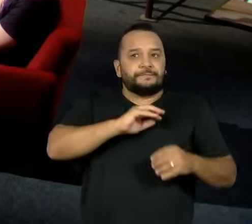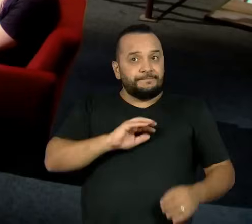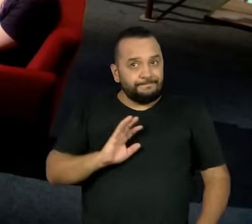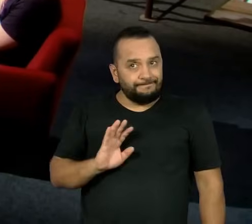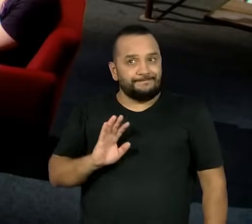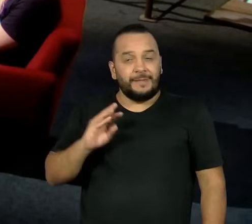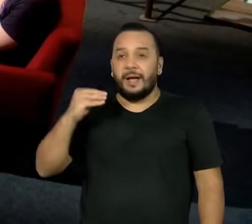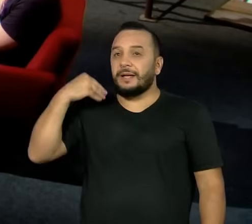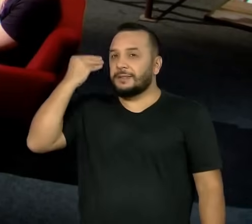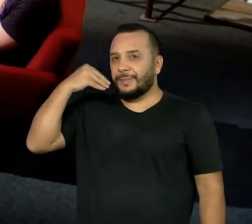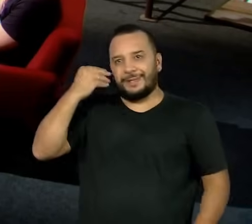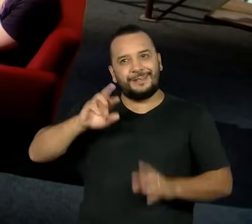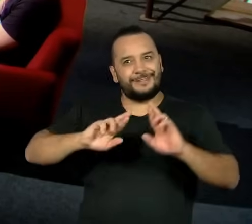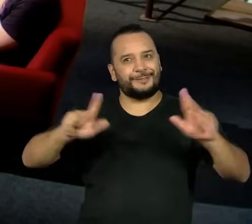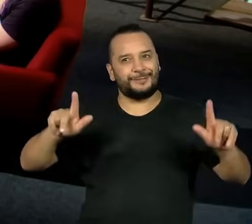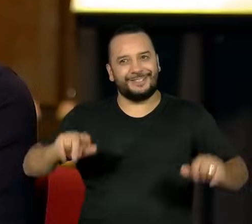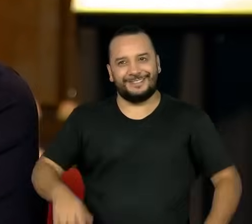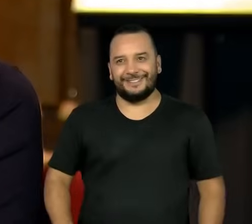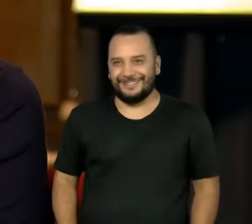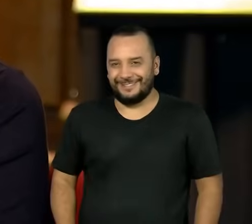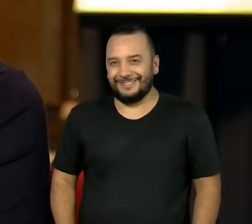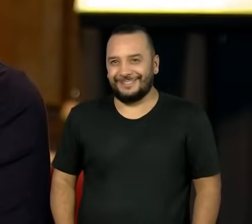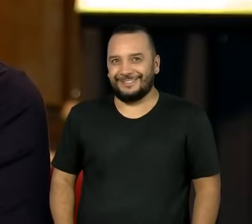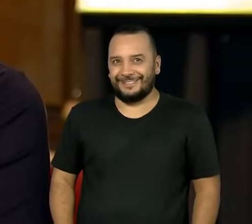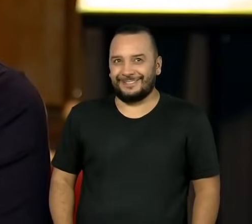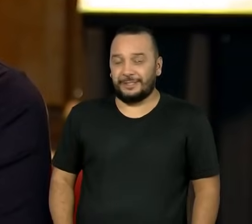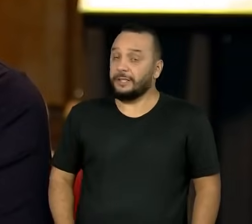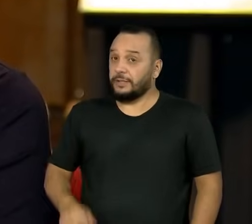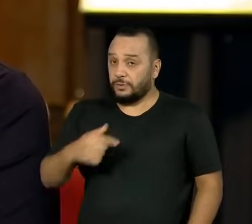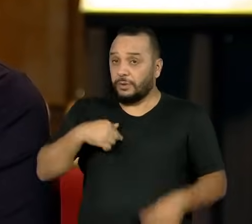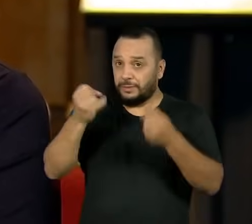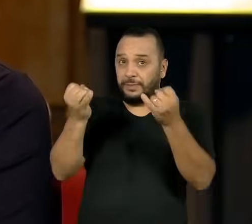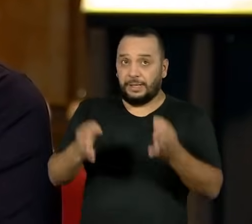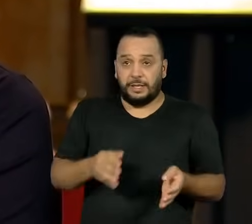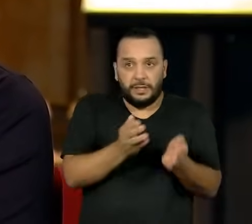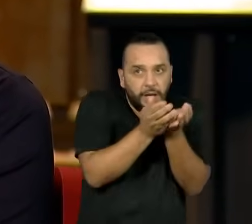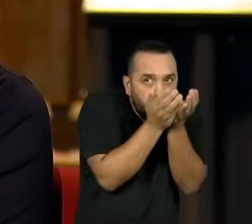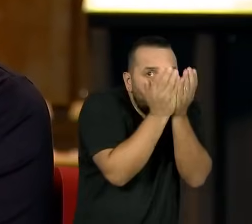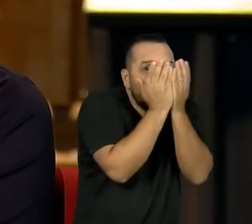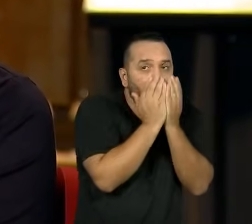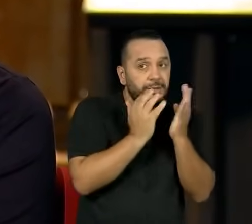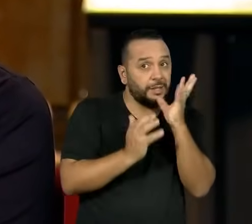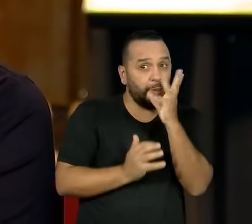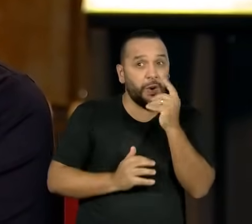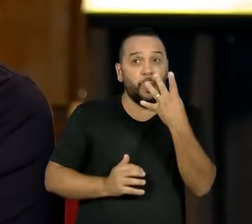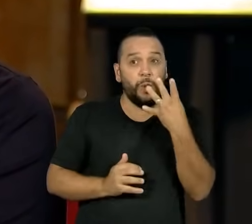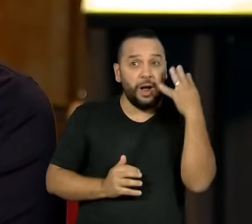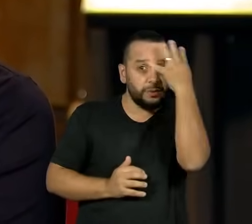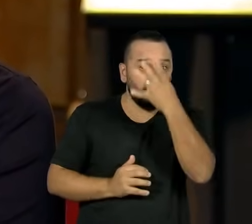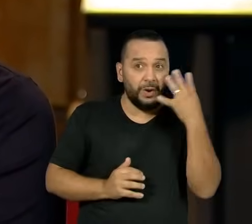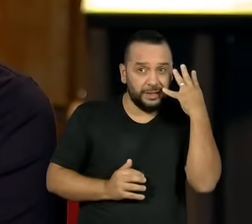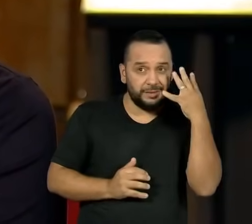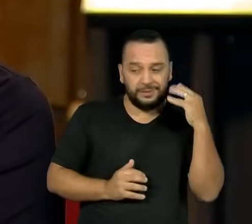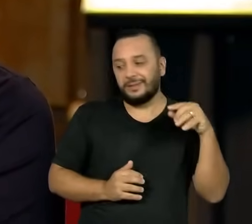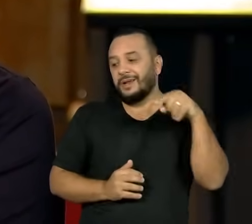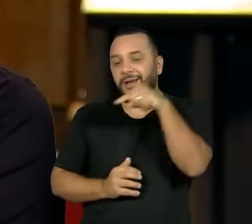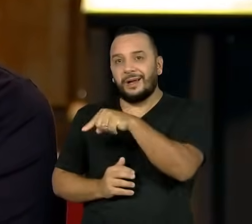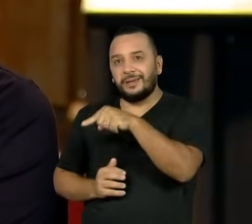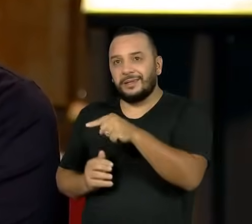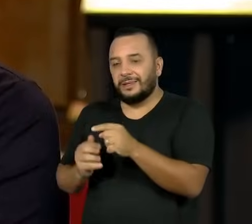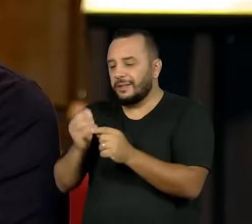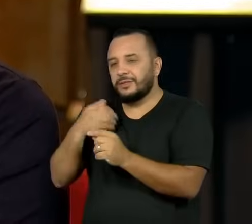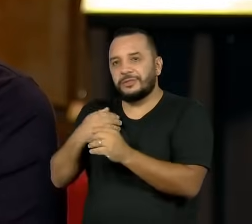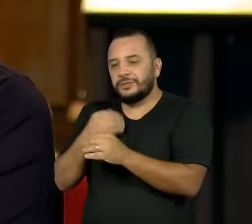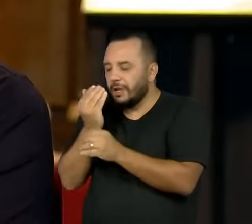aí a experiência é muito diferente. Quando a gente estava falando que a experiência com a ayahuasca demora 4 horas, a experiência com a DMT